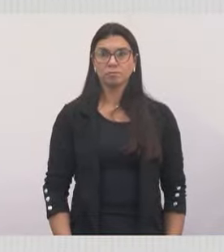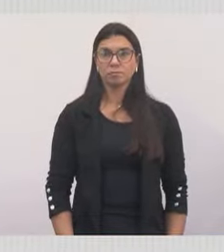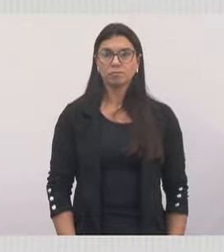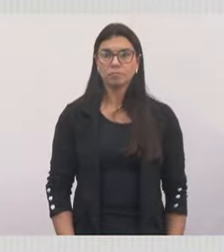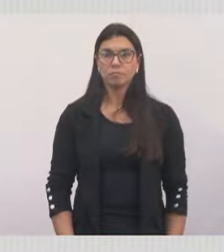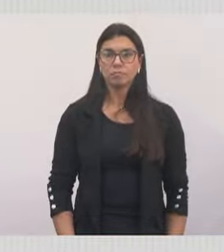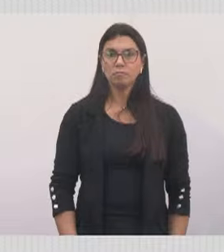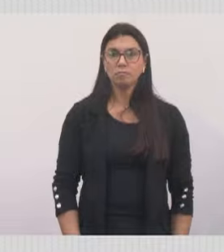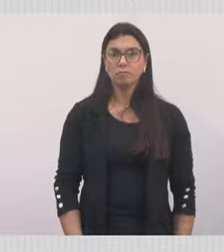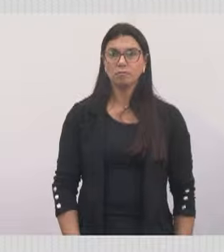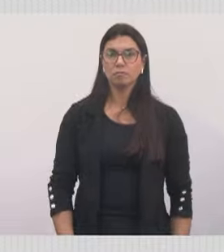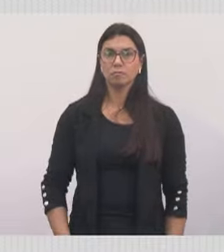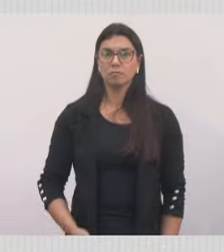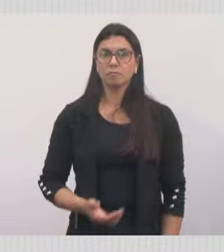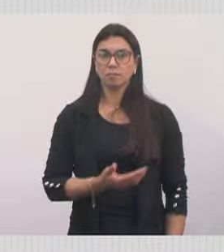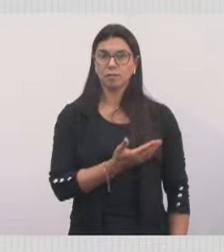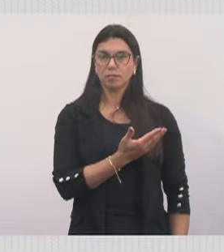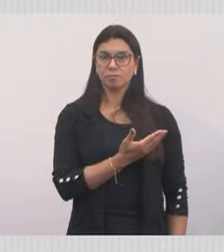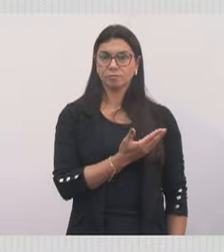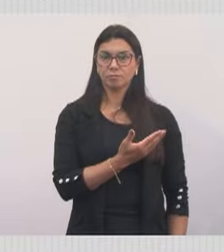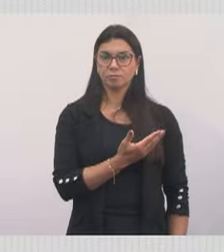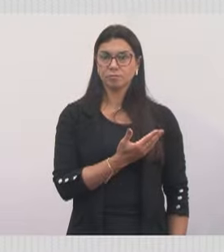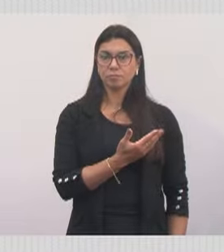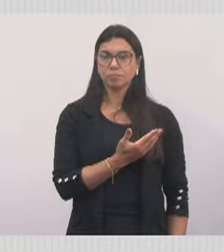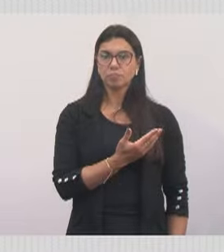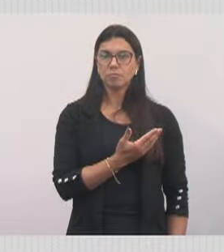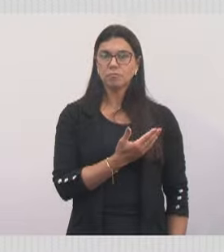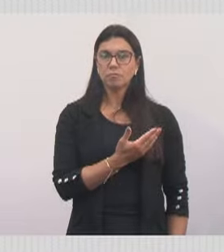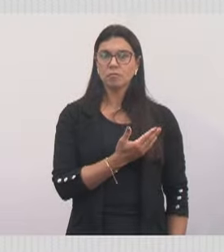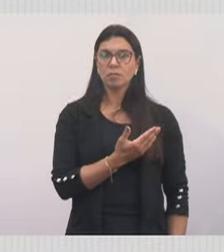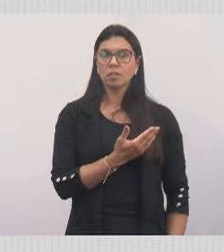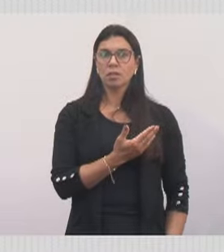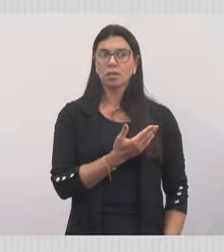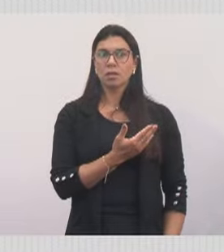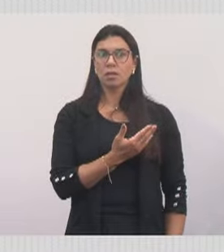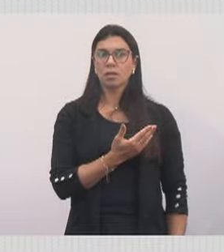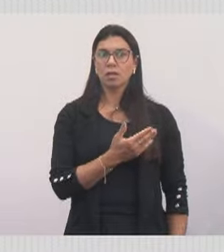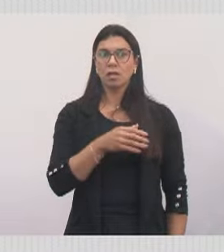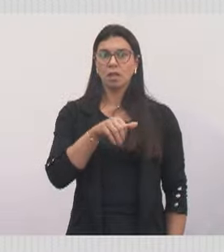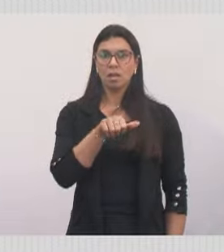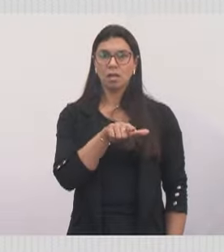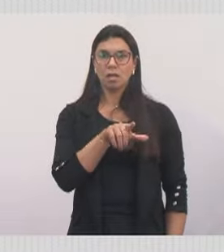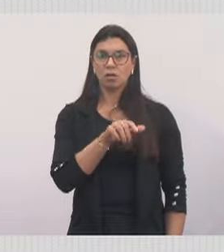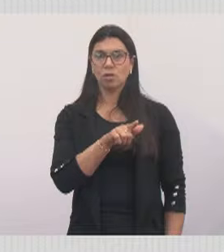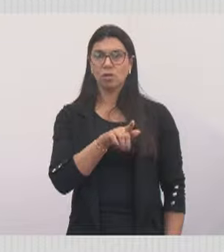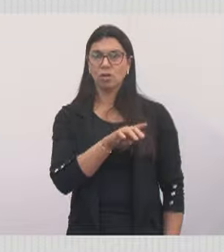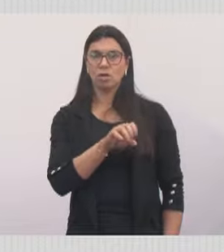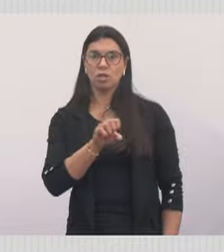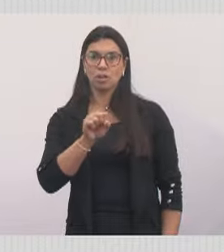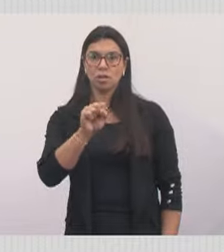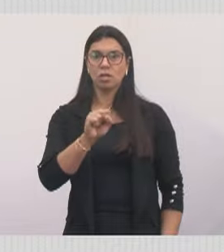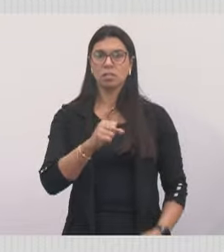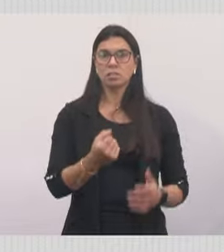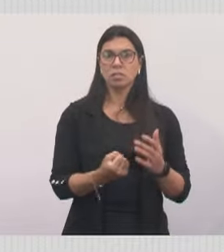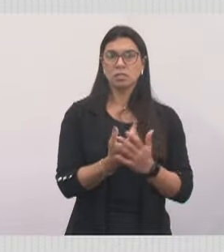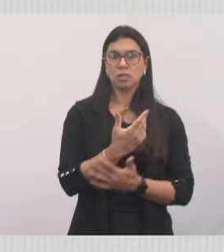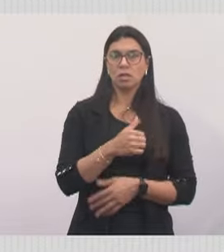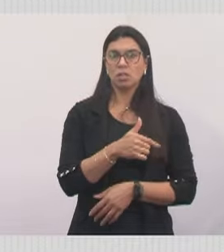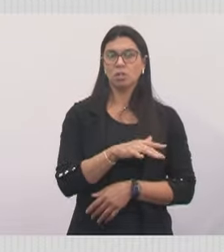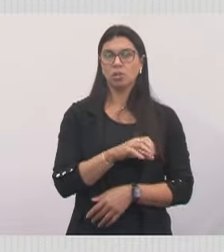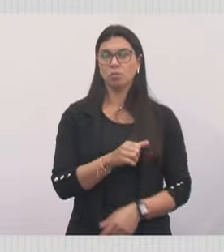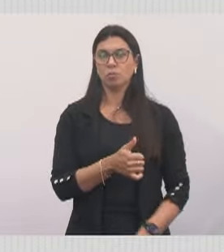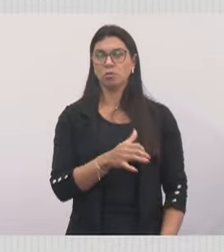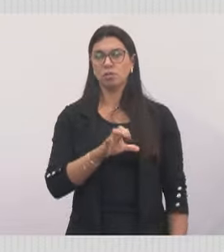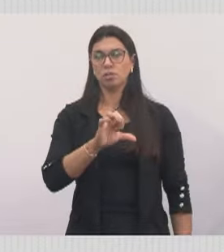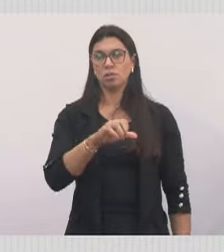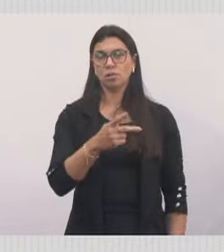Associação Lian Kong, Esporte, Educação e Saúde, AUGES, estabelecida em 2019 também,